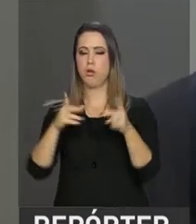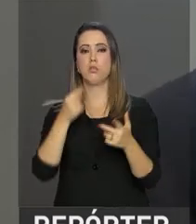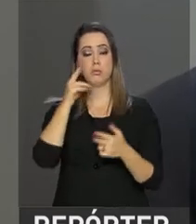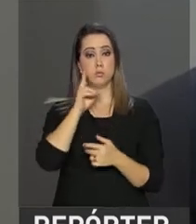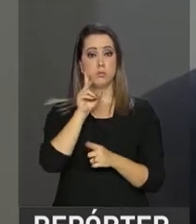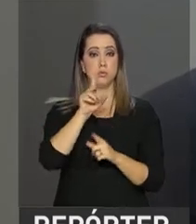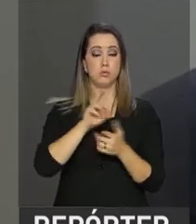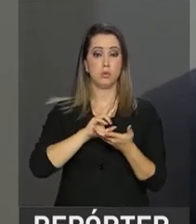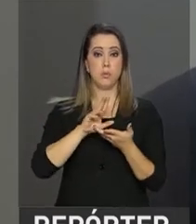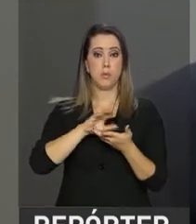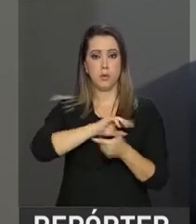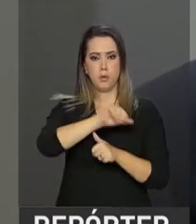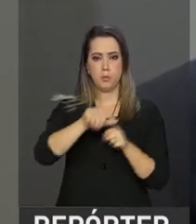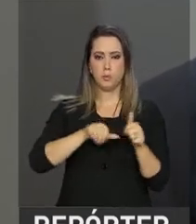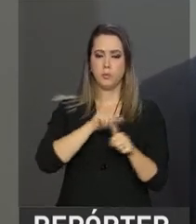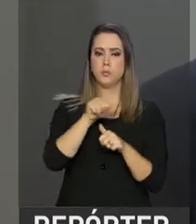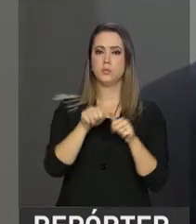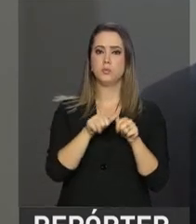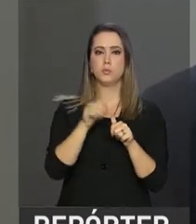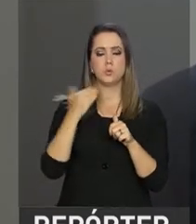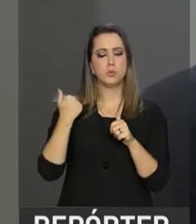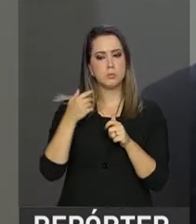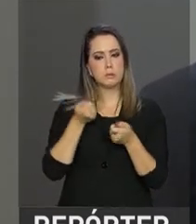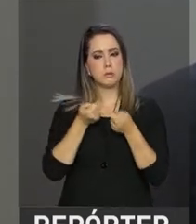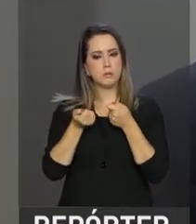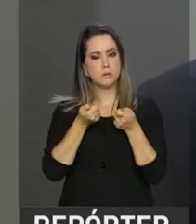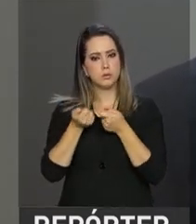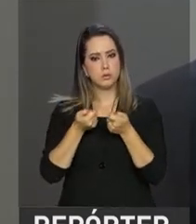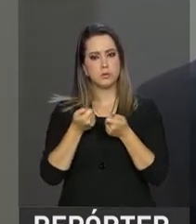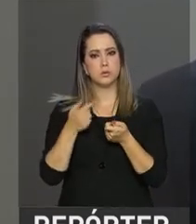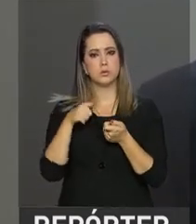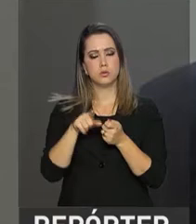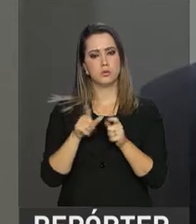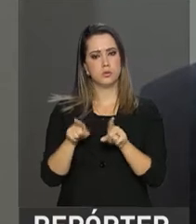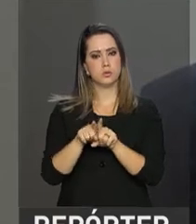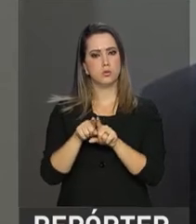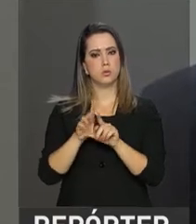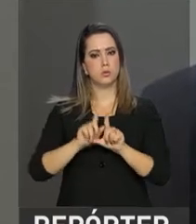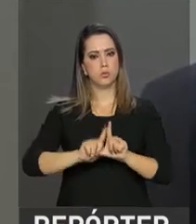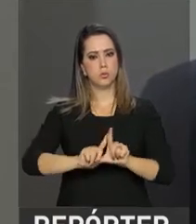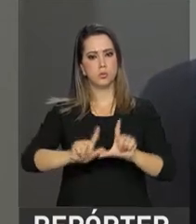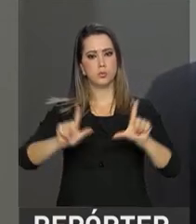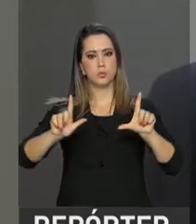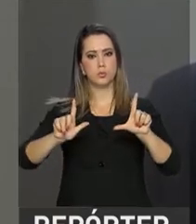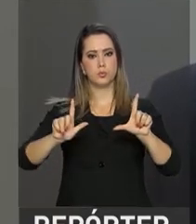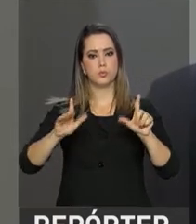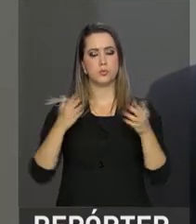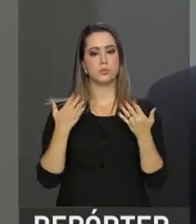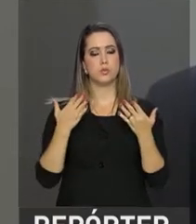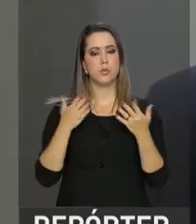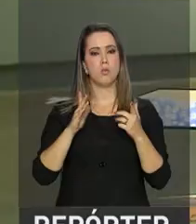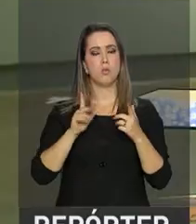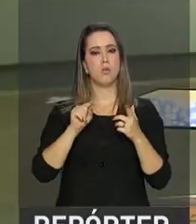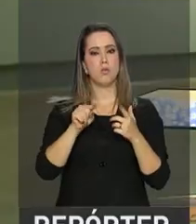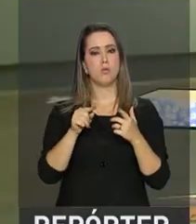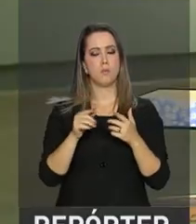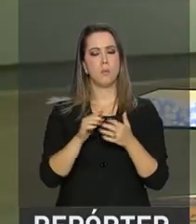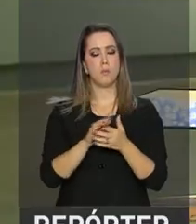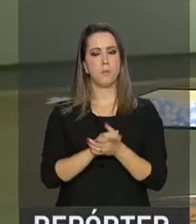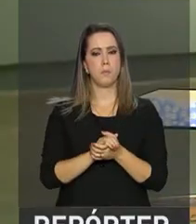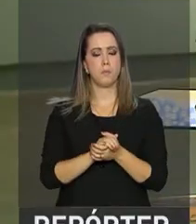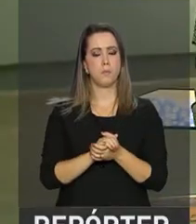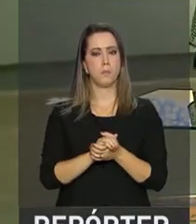que seria uma montagem de caráter muito mais rigoroso é no caso dos murais do atos do que neste caso